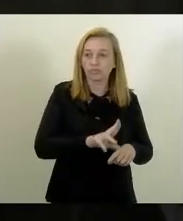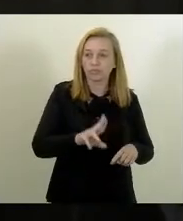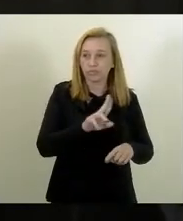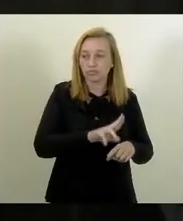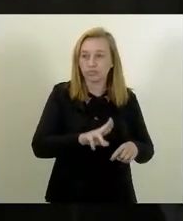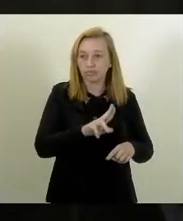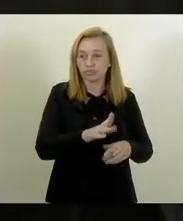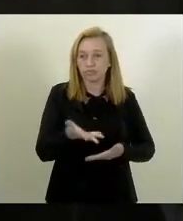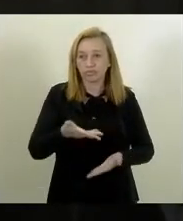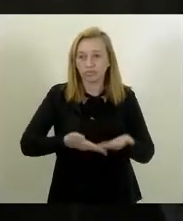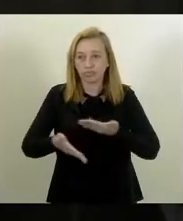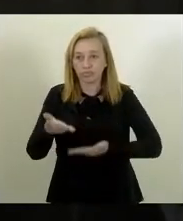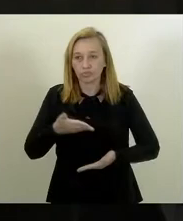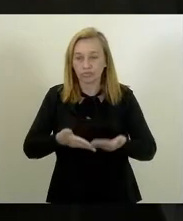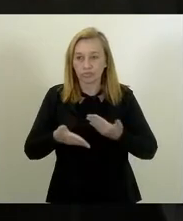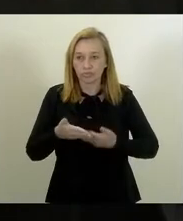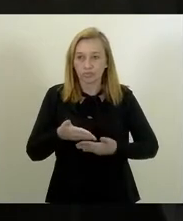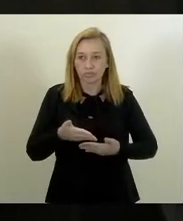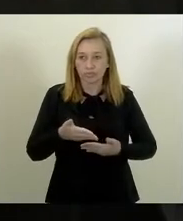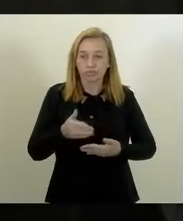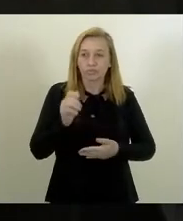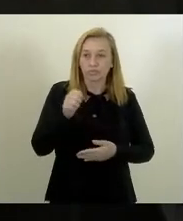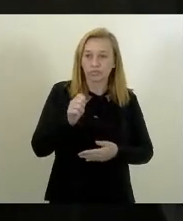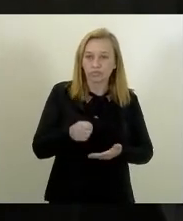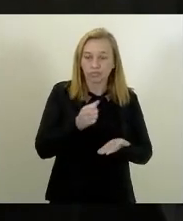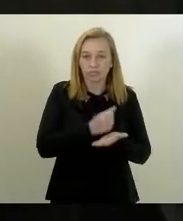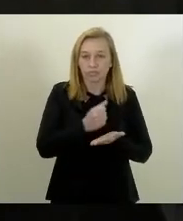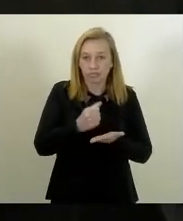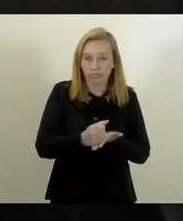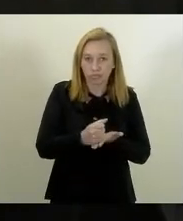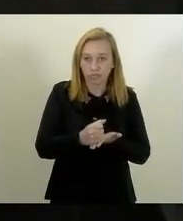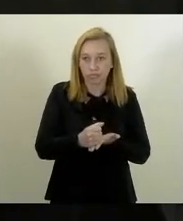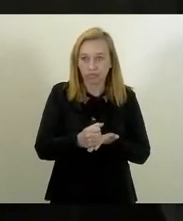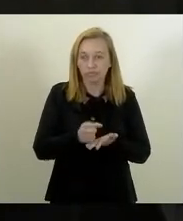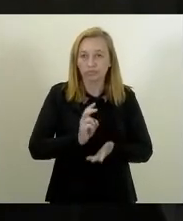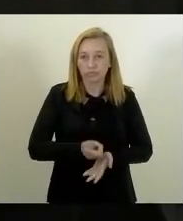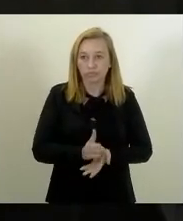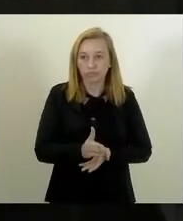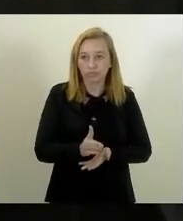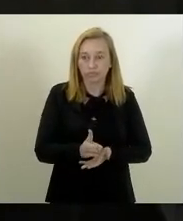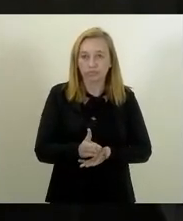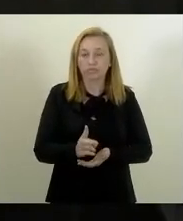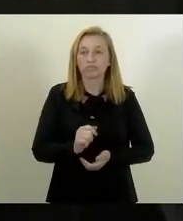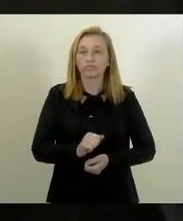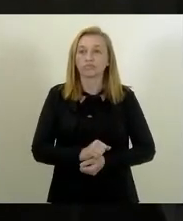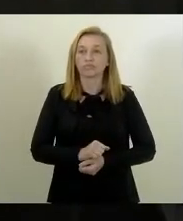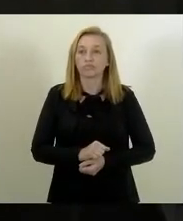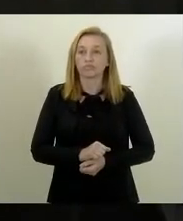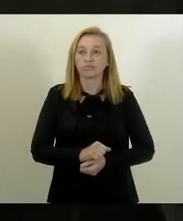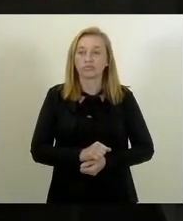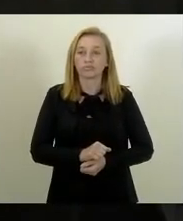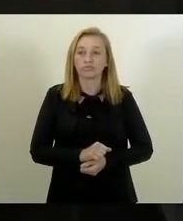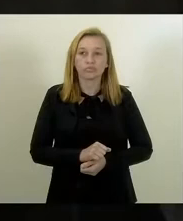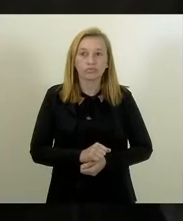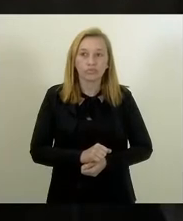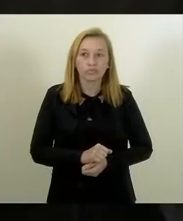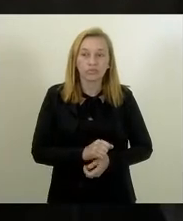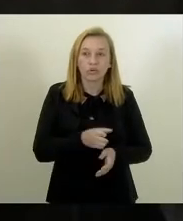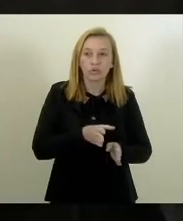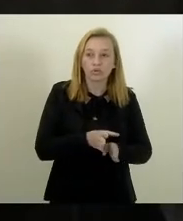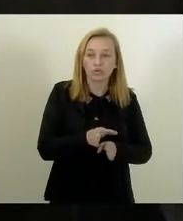serem adotados nas licitações e nos contratos subsequentes serão os seguintes: consulta